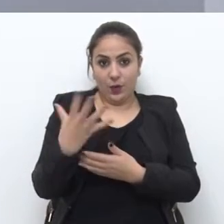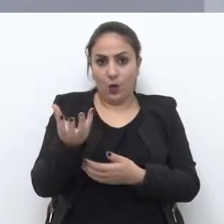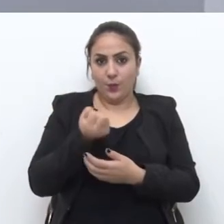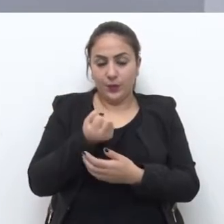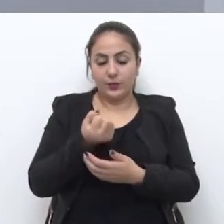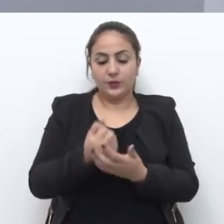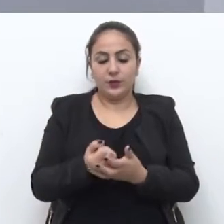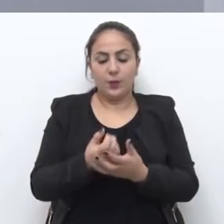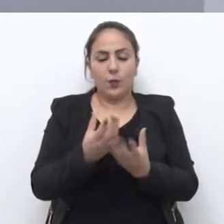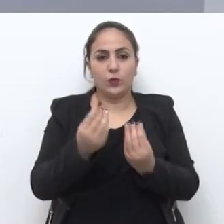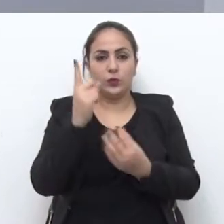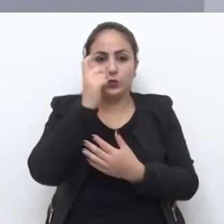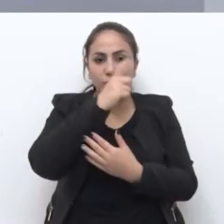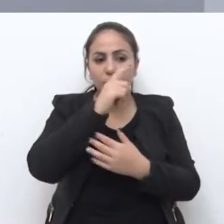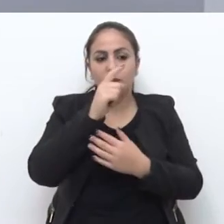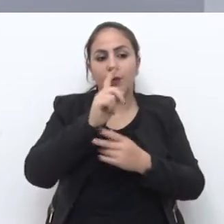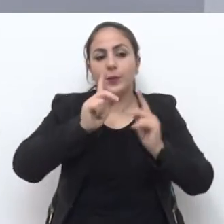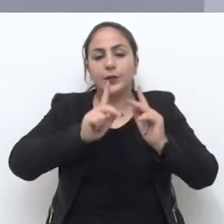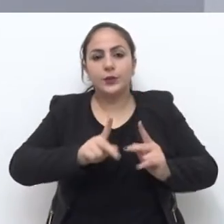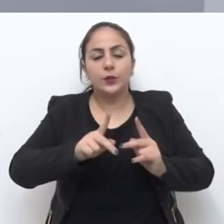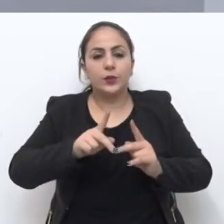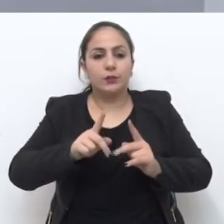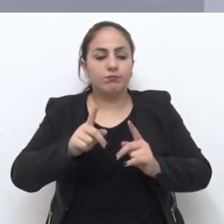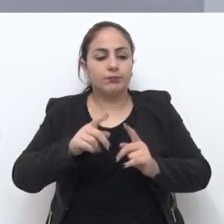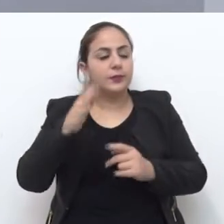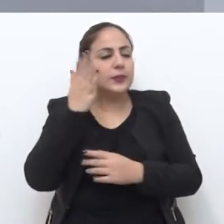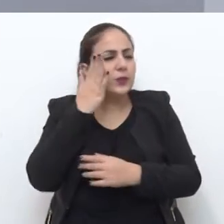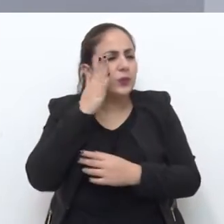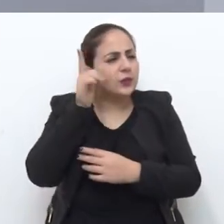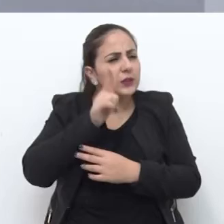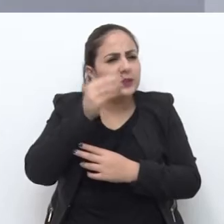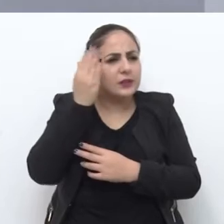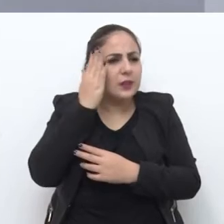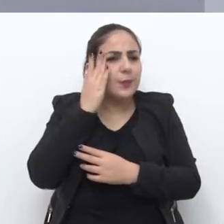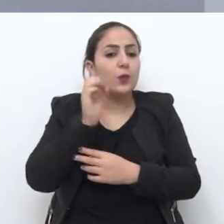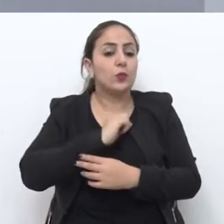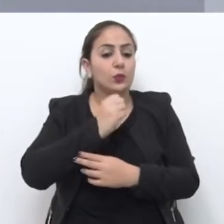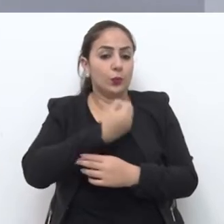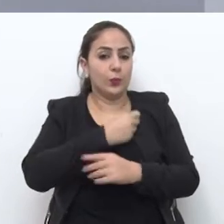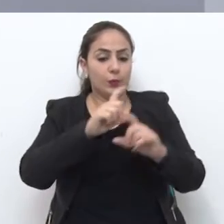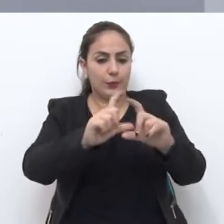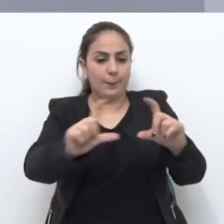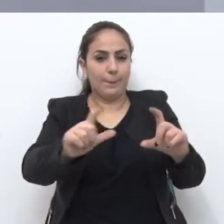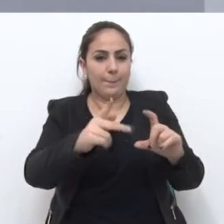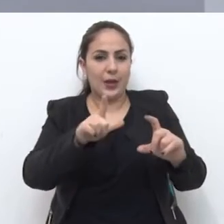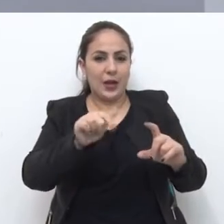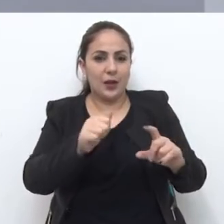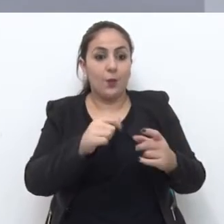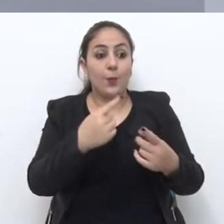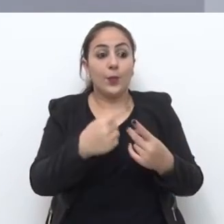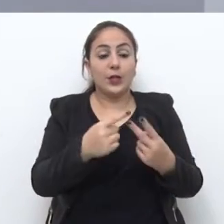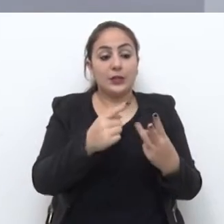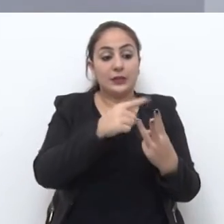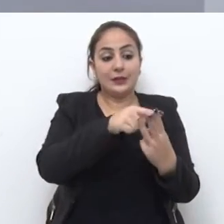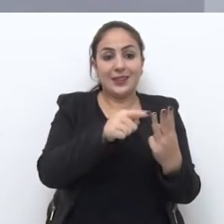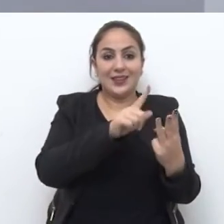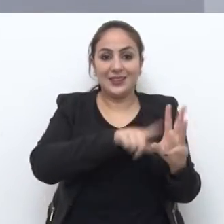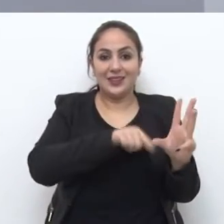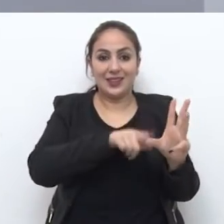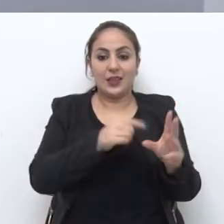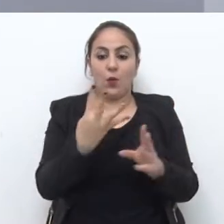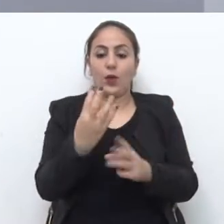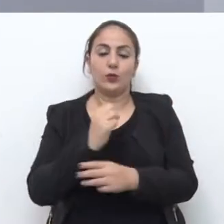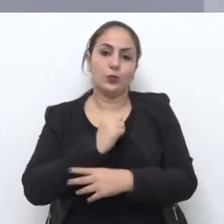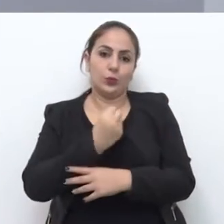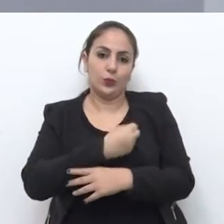muita dificuldade dessa pessoa, do cliente, identificar o número da placa, né? Por ser número 3 letras e 4 números. E